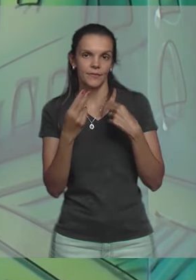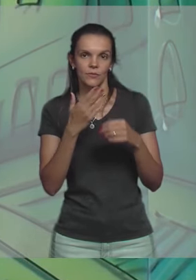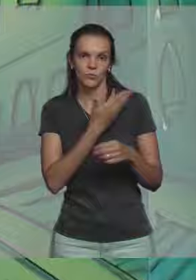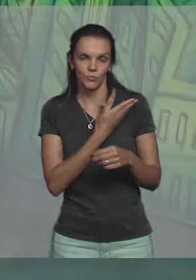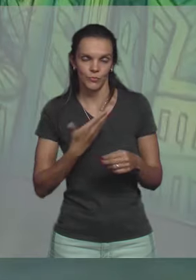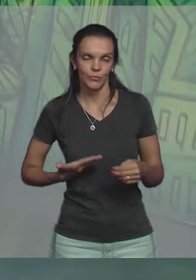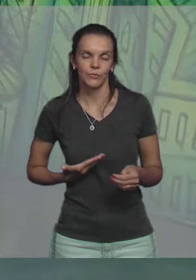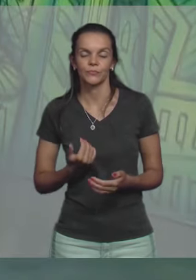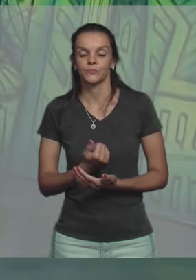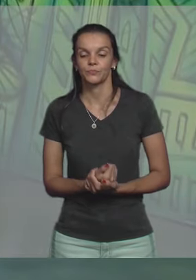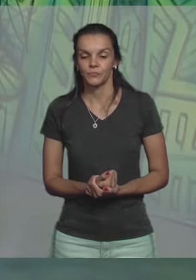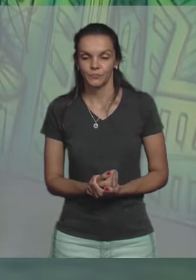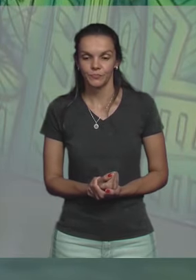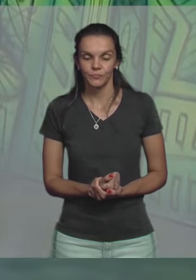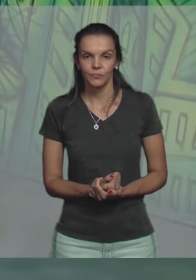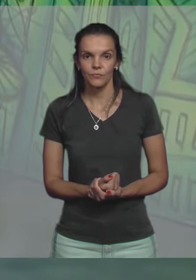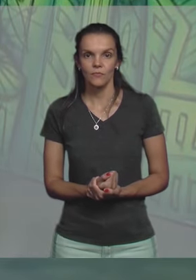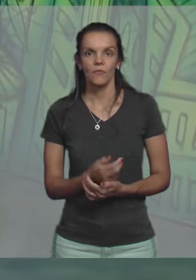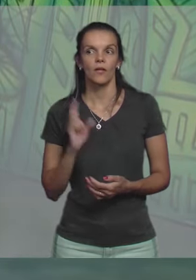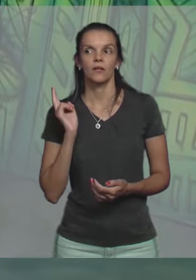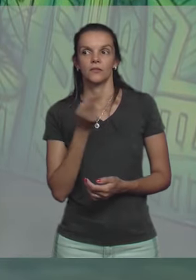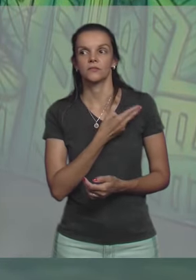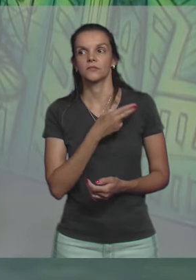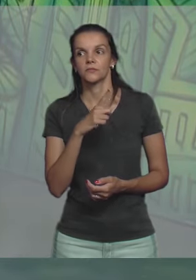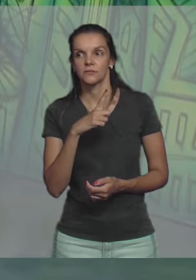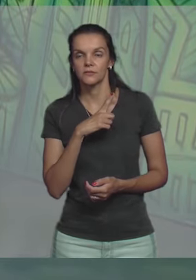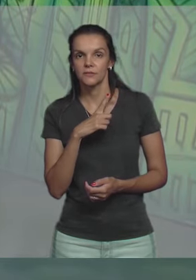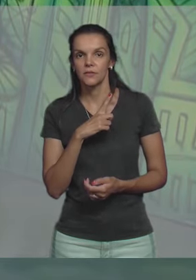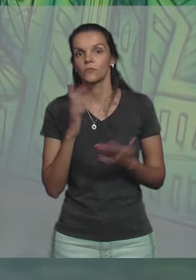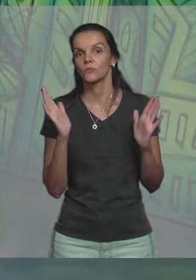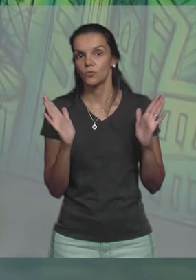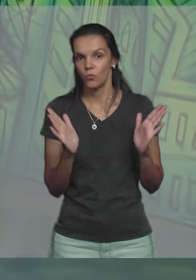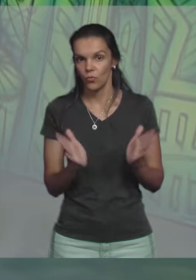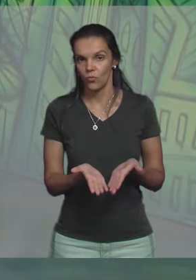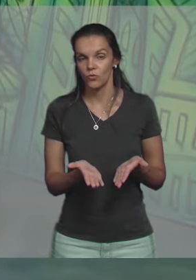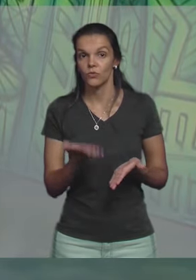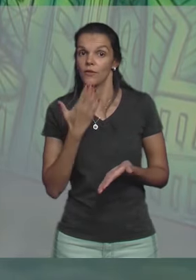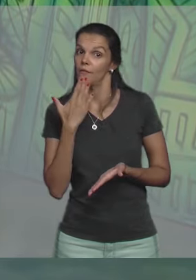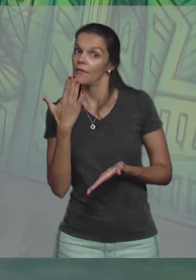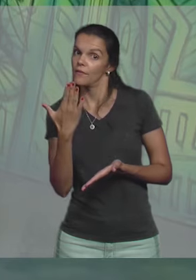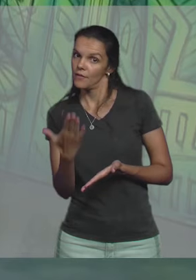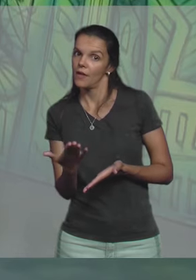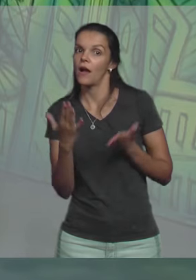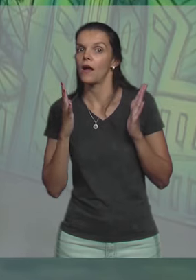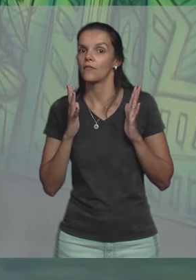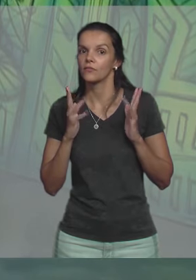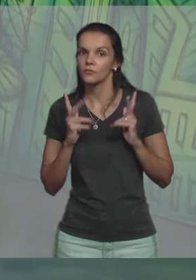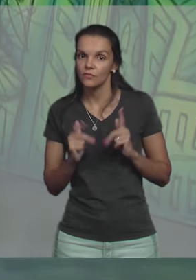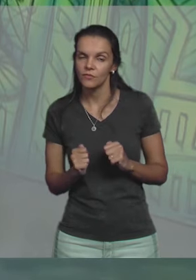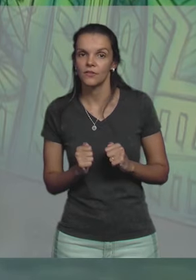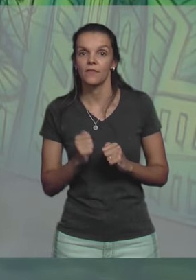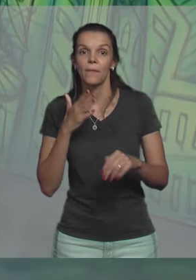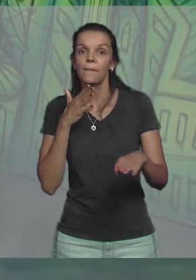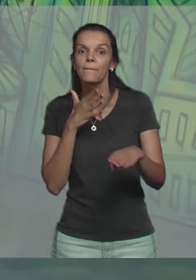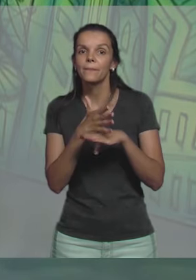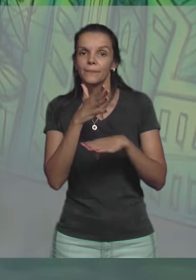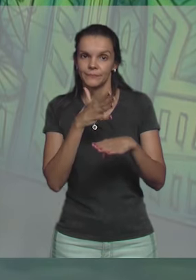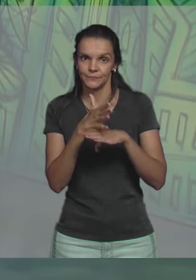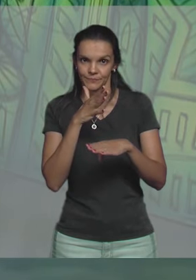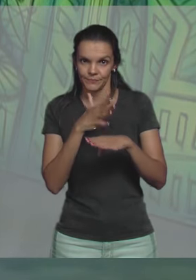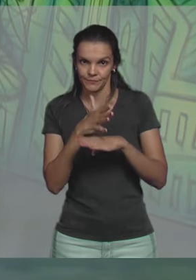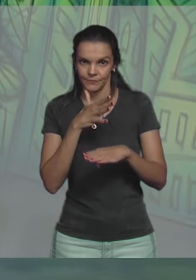público? Eu diria sim que nós temos uma situação hoje favorável, confortável, em primeiro lugar, para